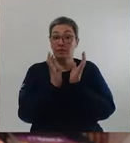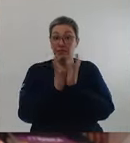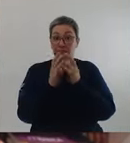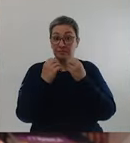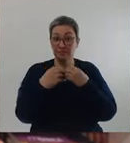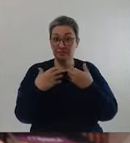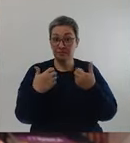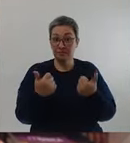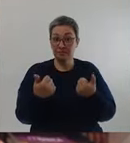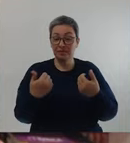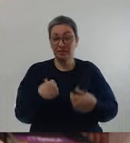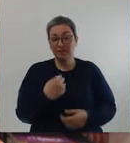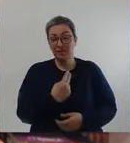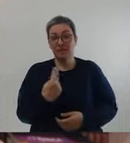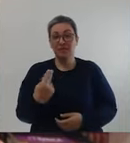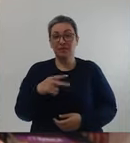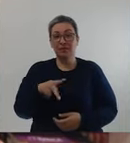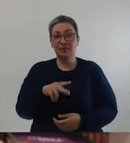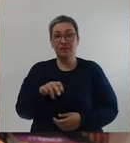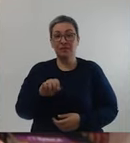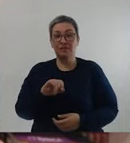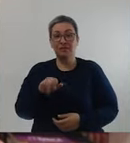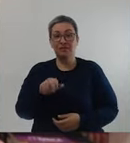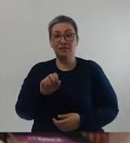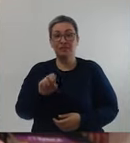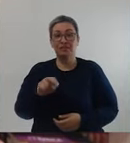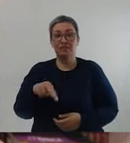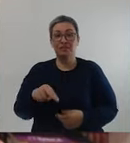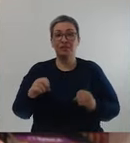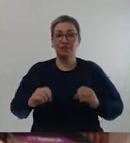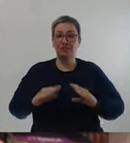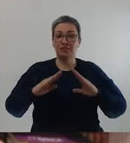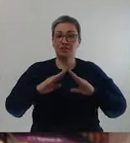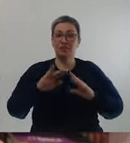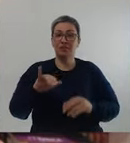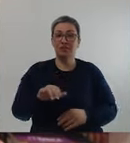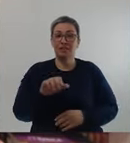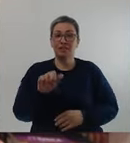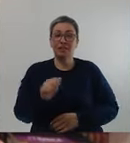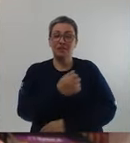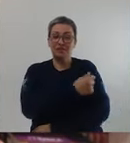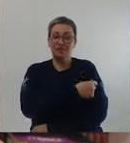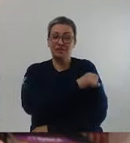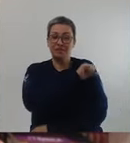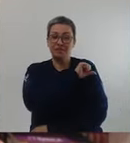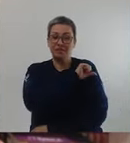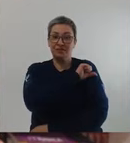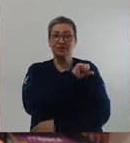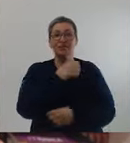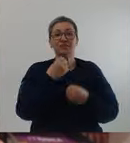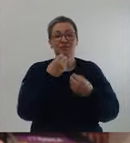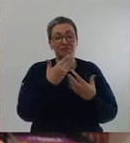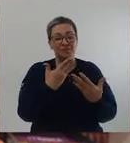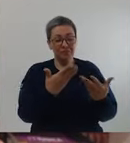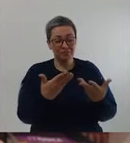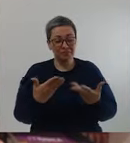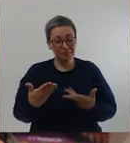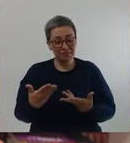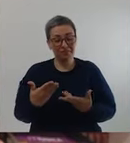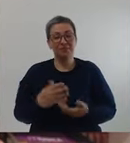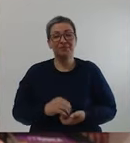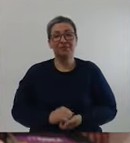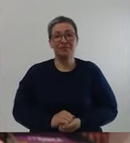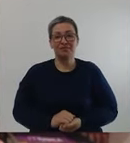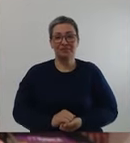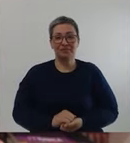Olá pessoal, tudo bem com vocês? Eu sou o professor Jefferson e esse é o programa Saberes em Casa para a EJA do Ciclo 2. Sejam todos e